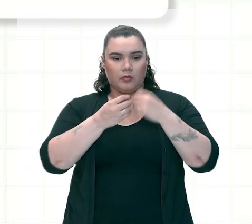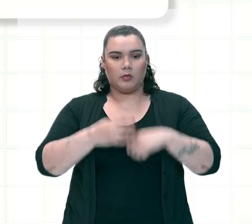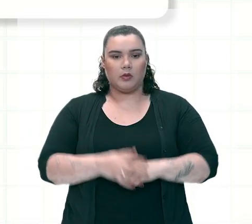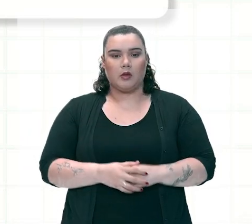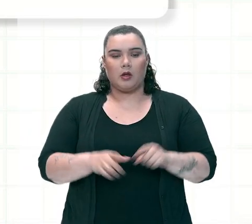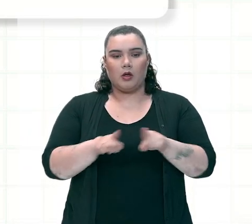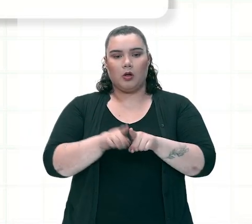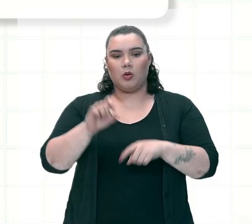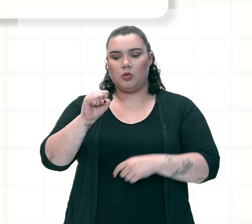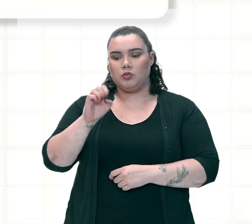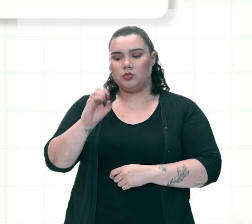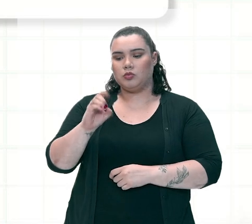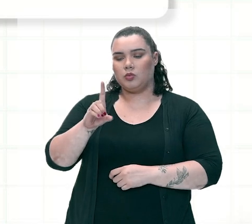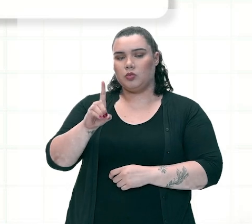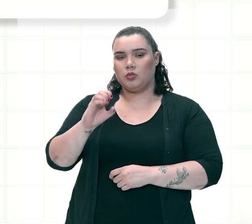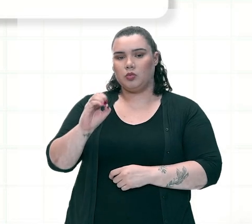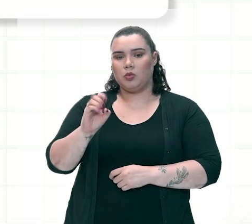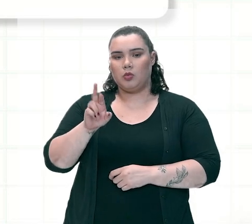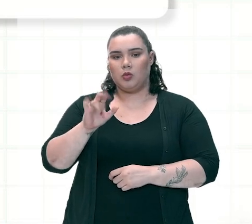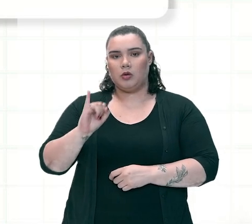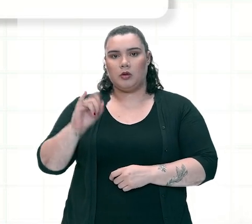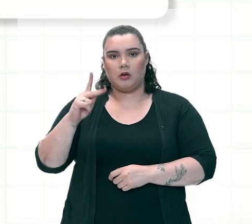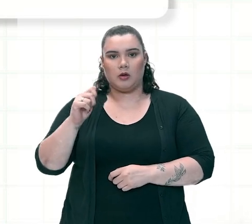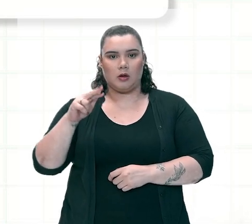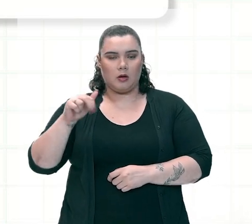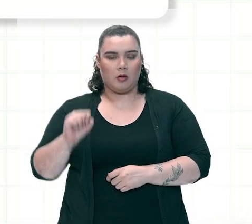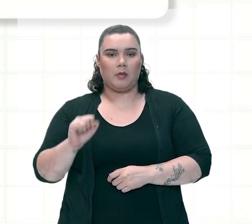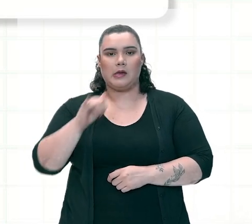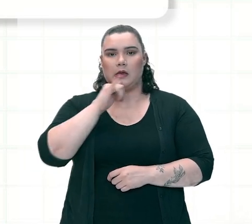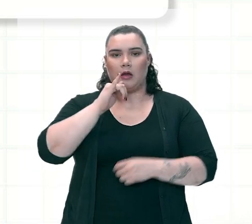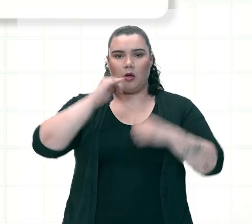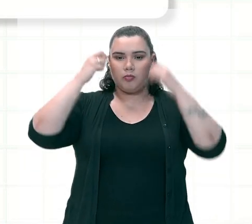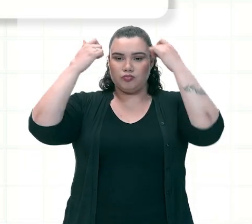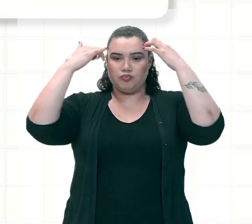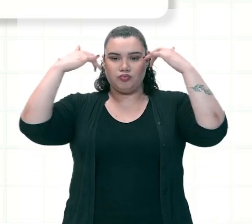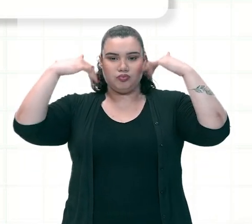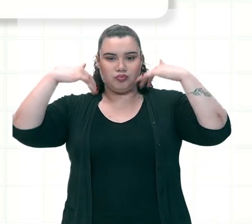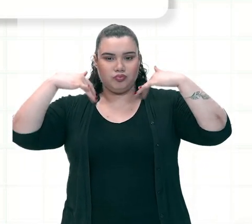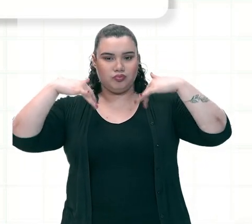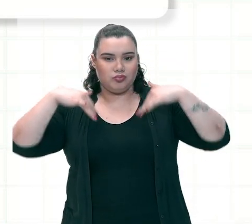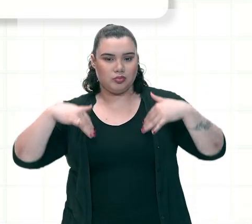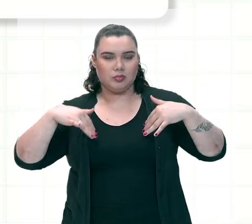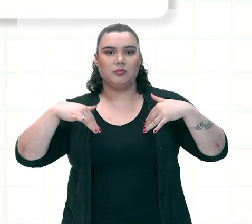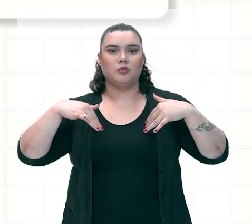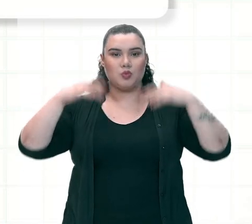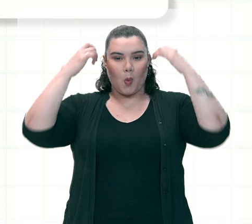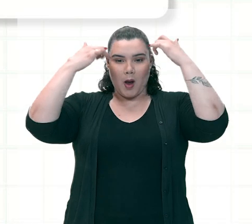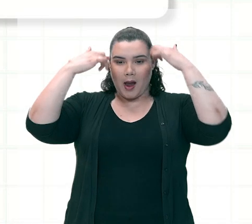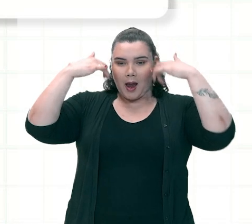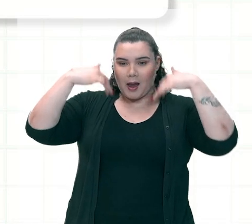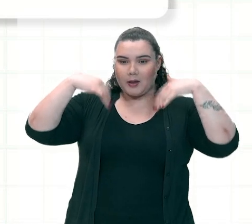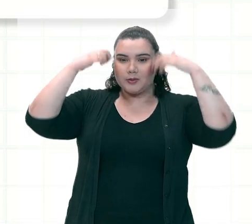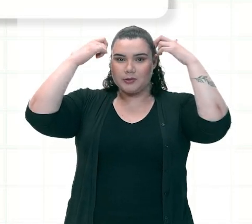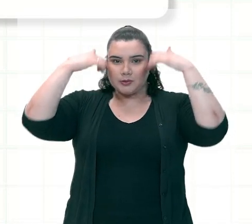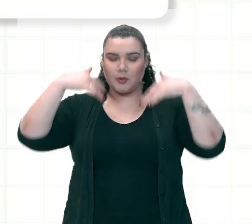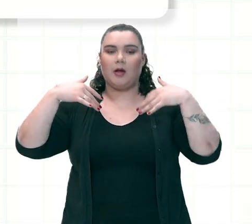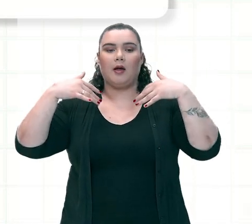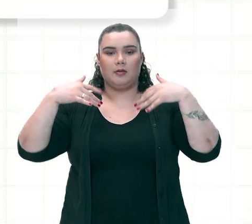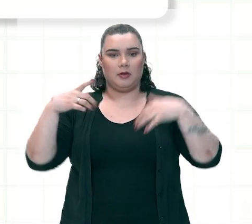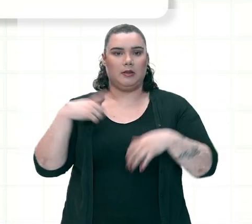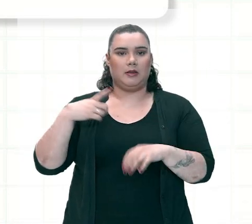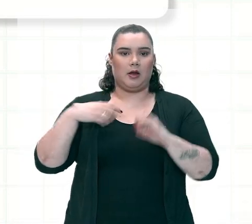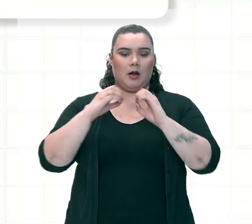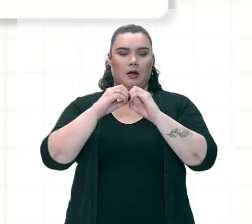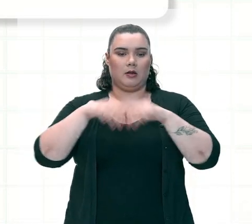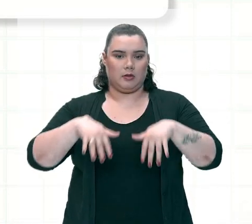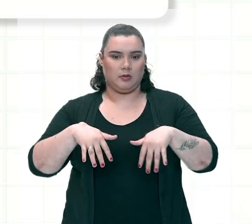as glândulas sudoríparas, aquelas produtoras ali de suor. Aí no nosso esquema, você consegue observar a